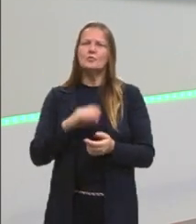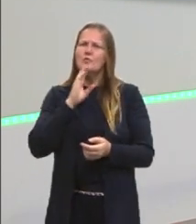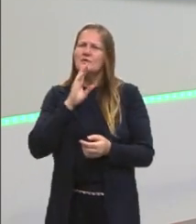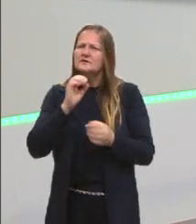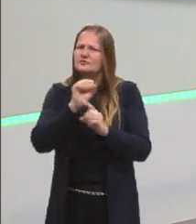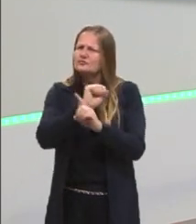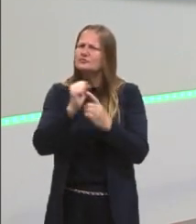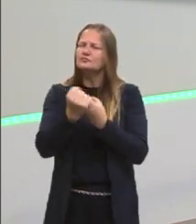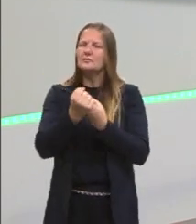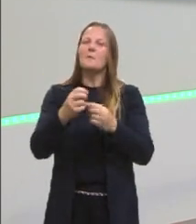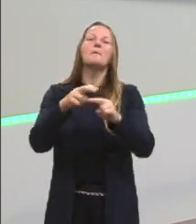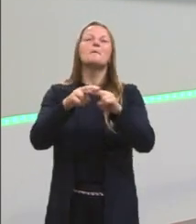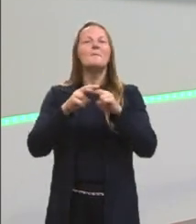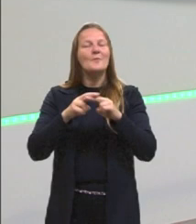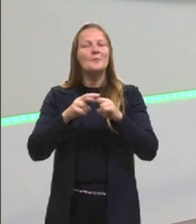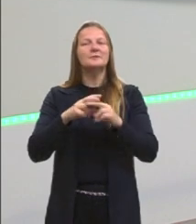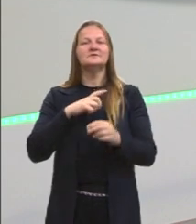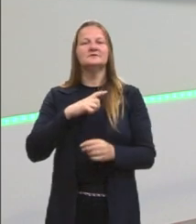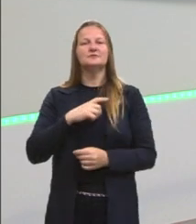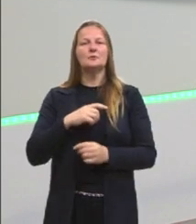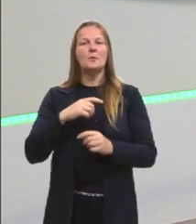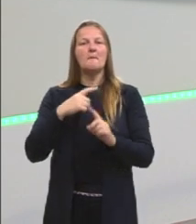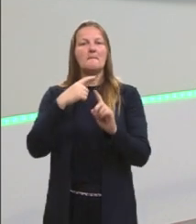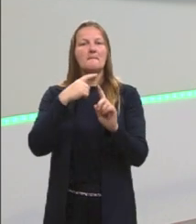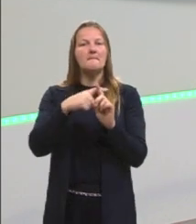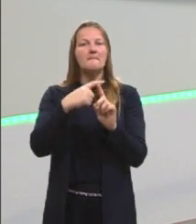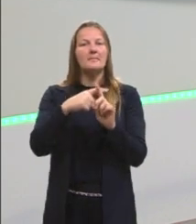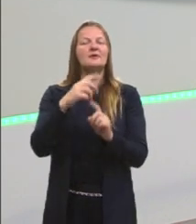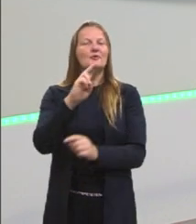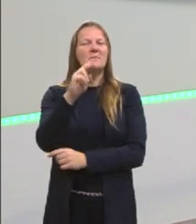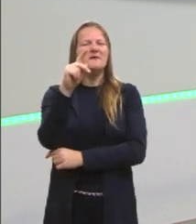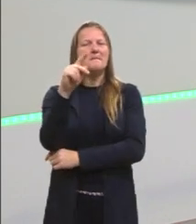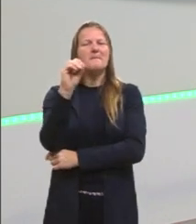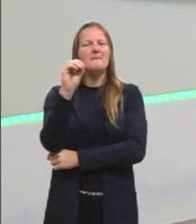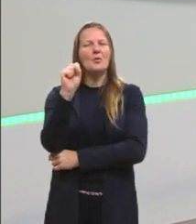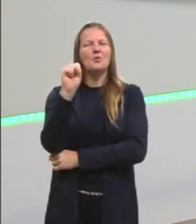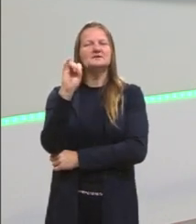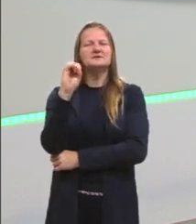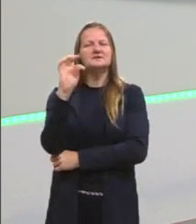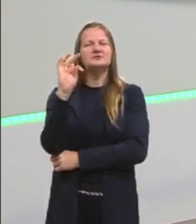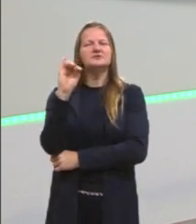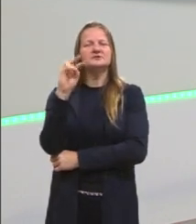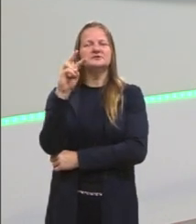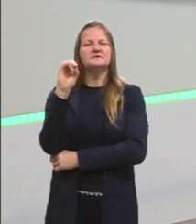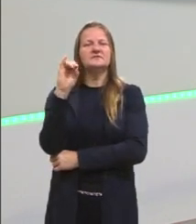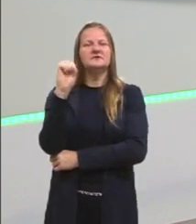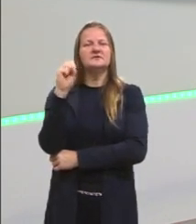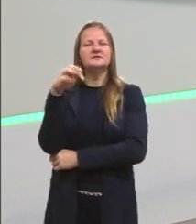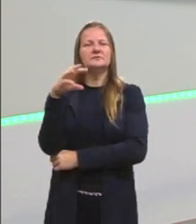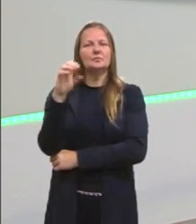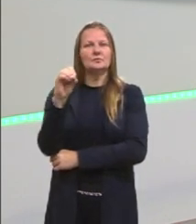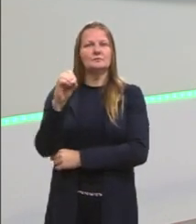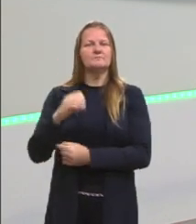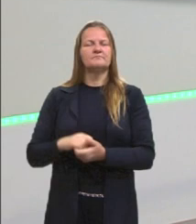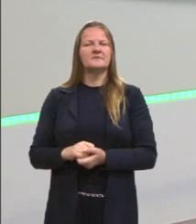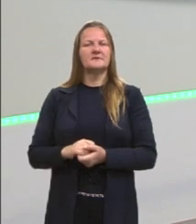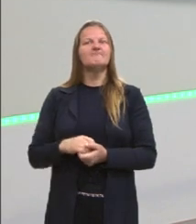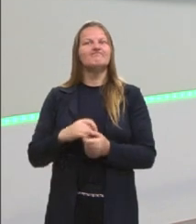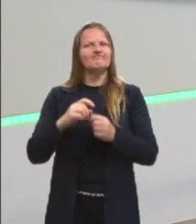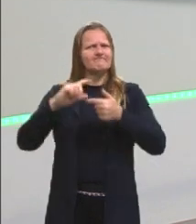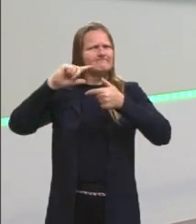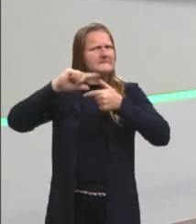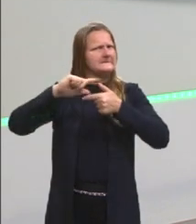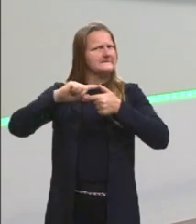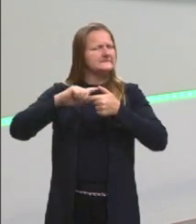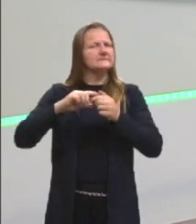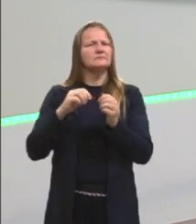sociedade né por isso então chamado o positivismo como se fosse um método científico um tanto duro né E aí ele compreende a